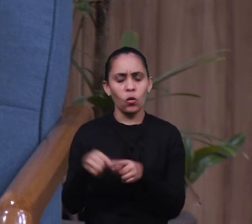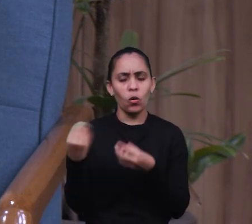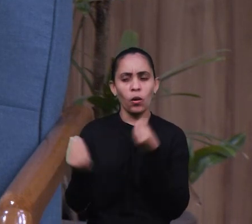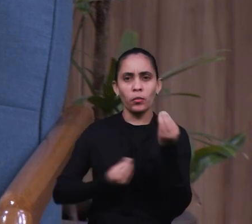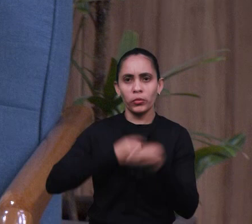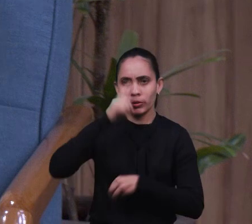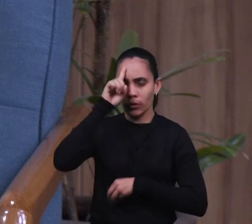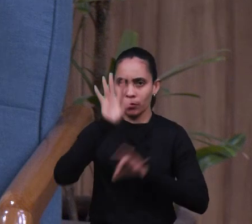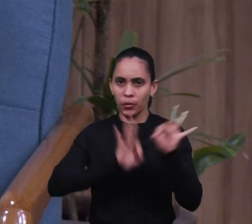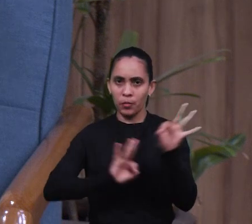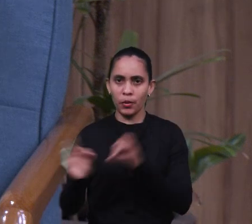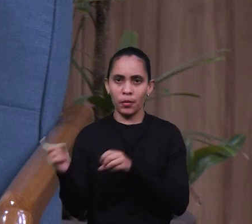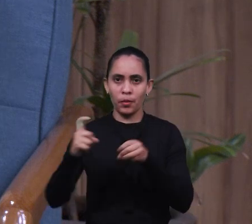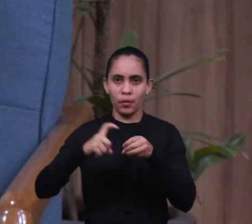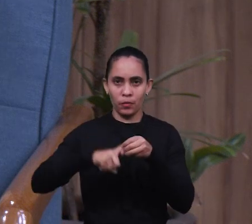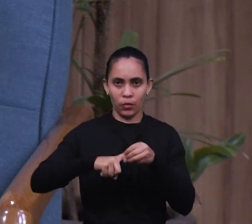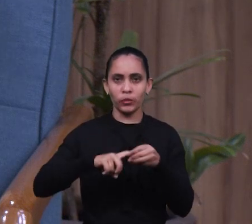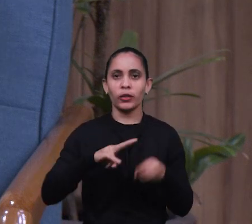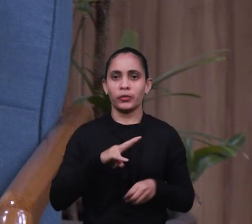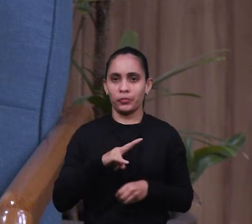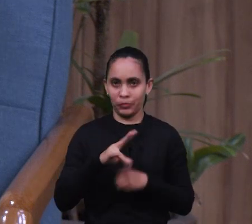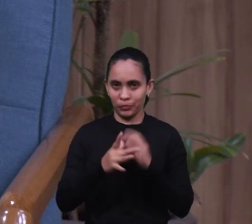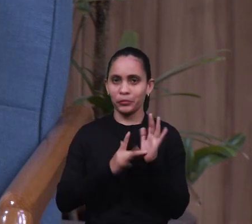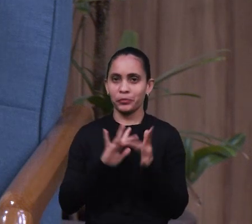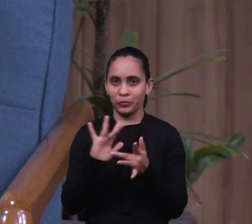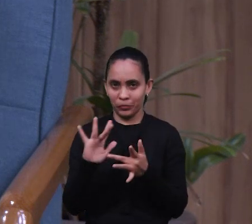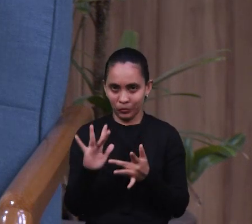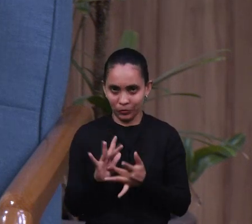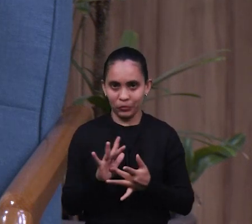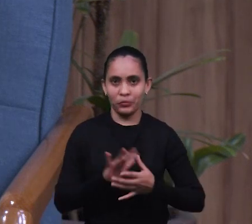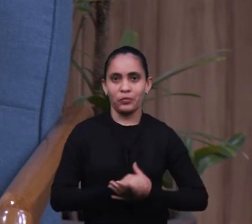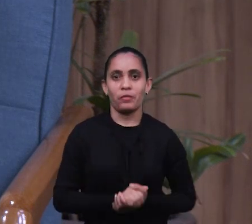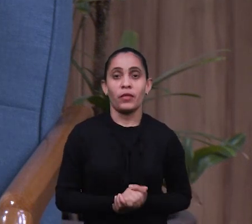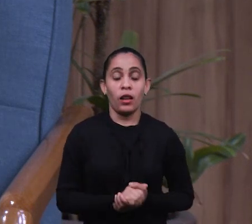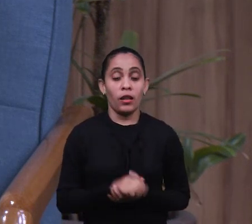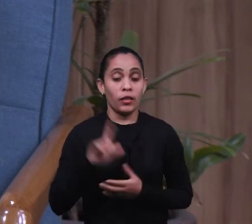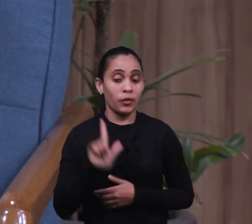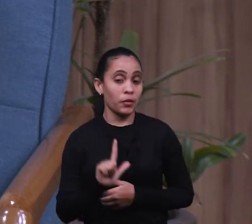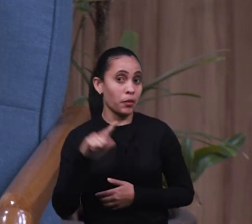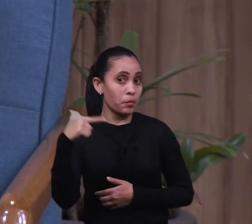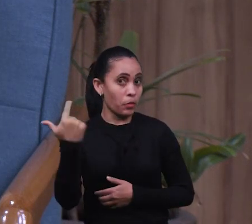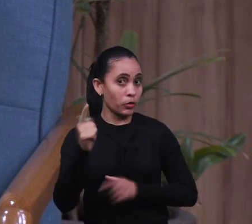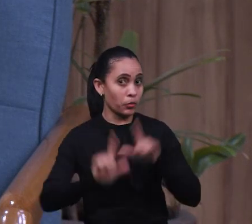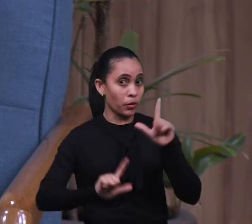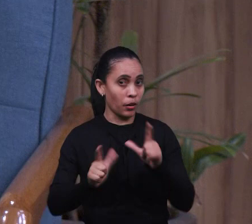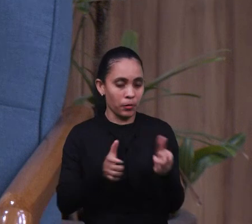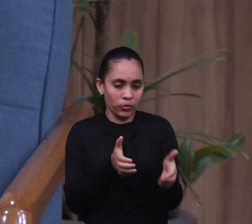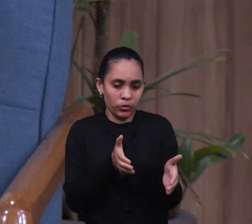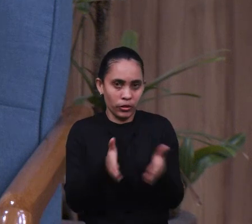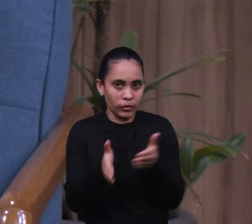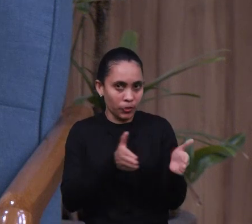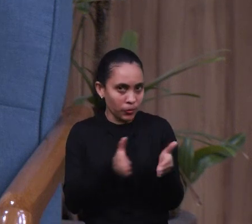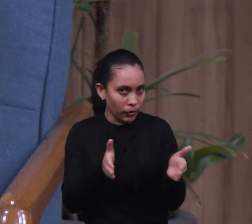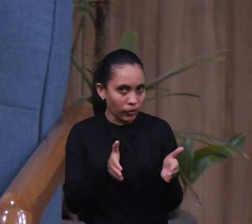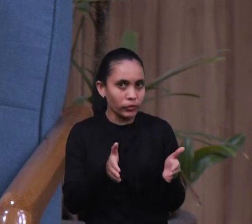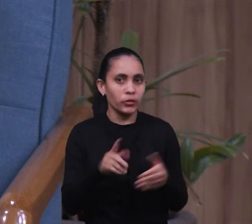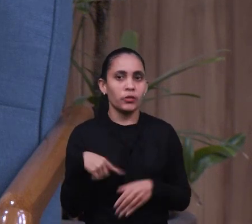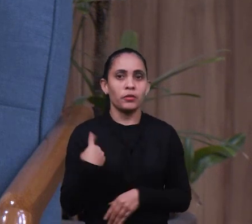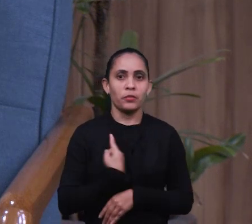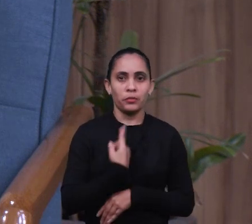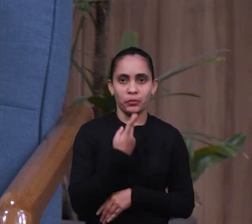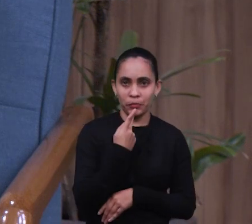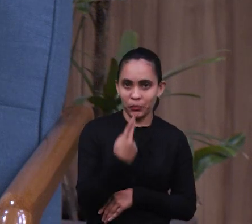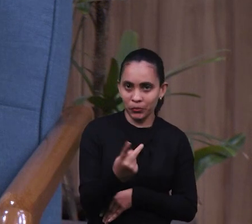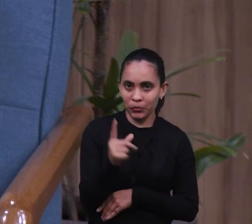prepara para a volta do Senhor Jesus. Logo após, no quadro Acessibilidade, a doutora Mônica Médici falará sobre